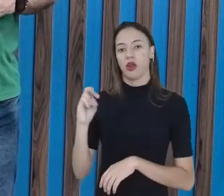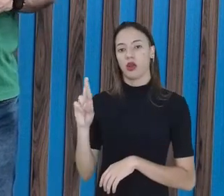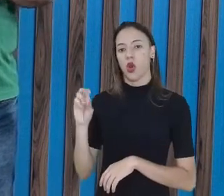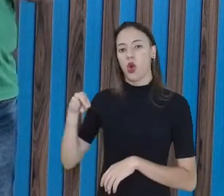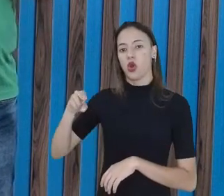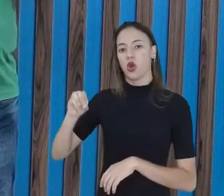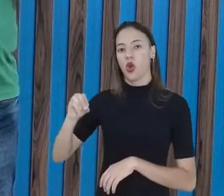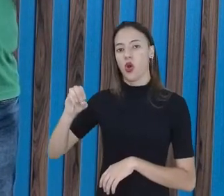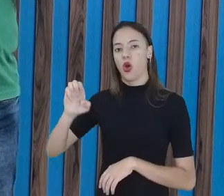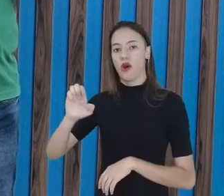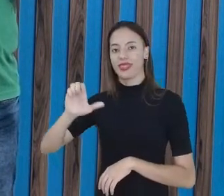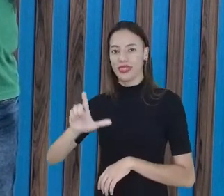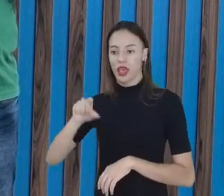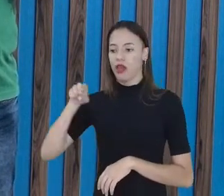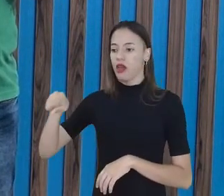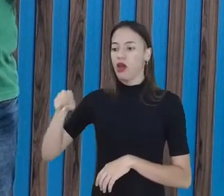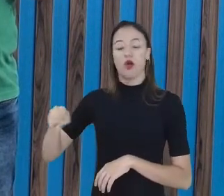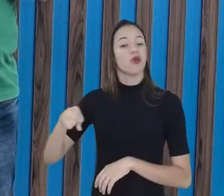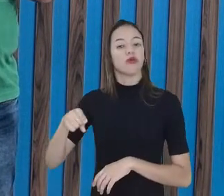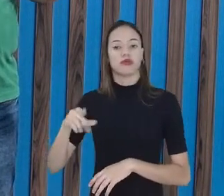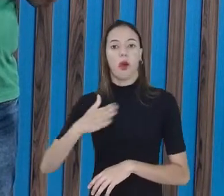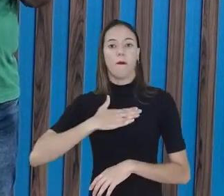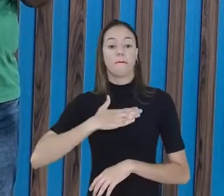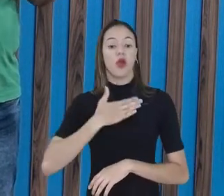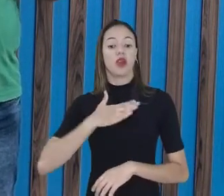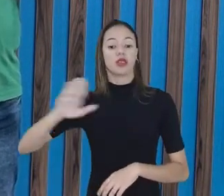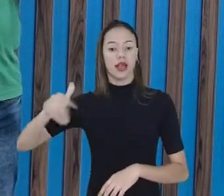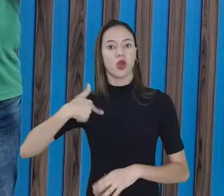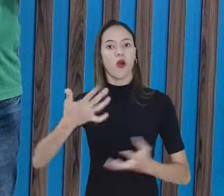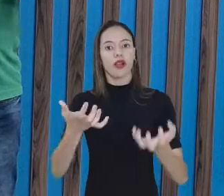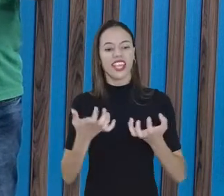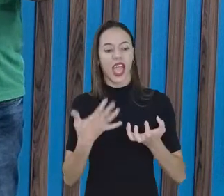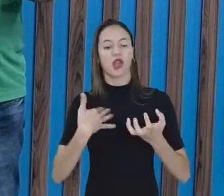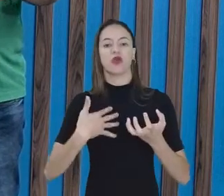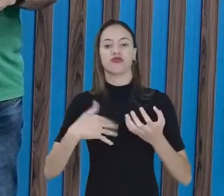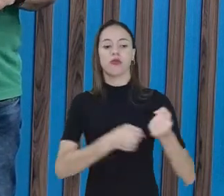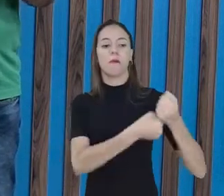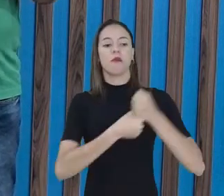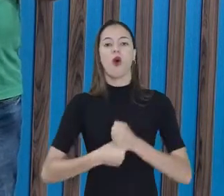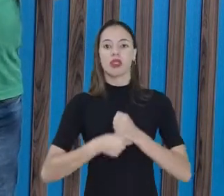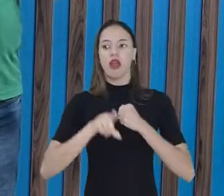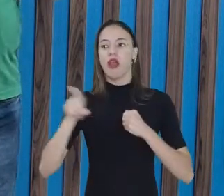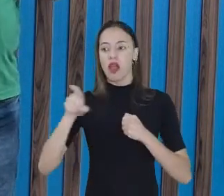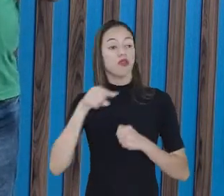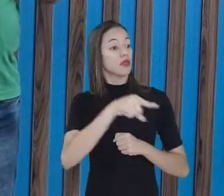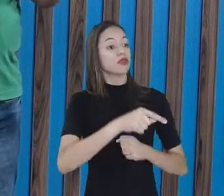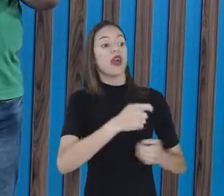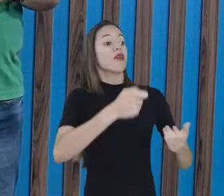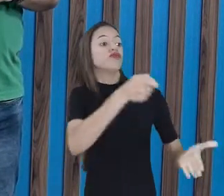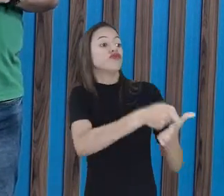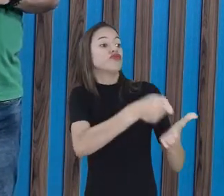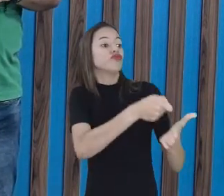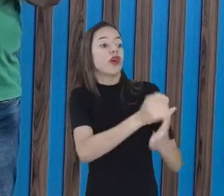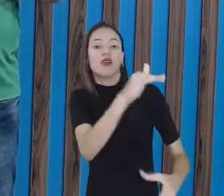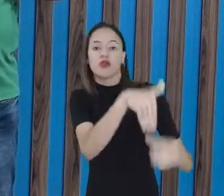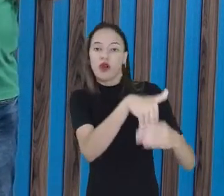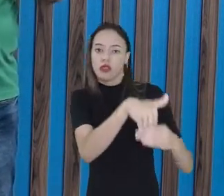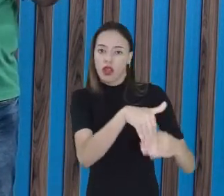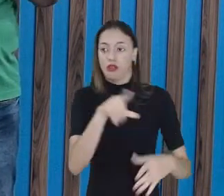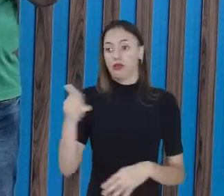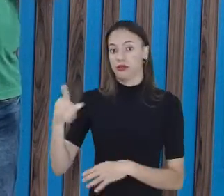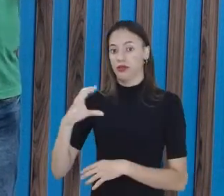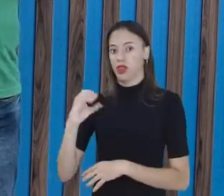no candidato que ele desejava que chegasse ao poder. Então, nesse sentido, muitas vezes, né,